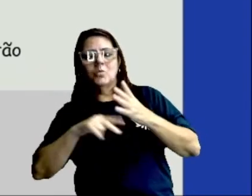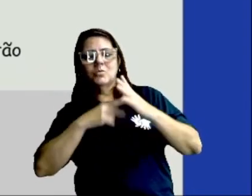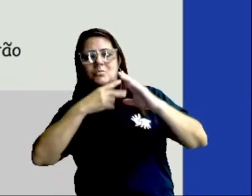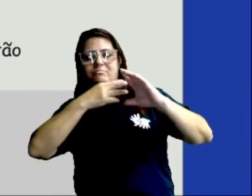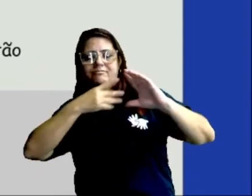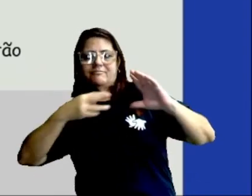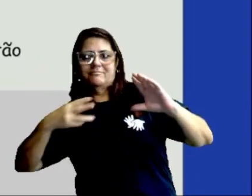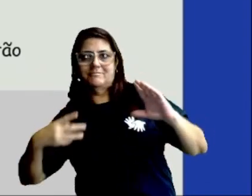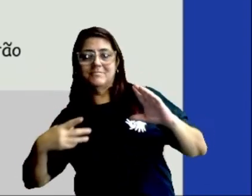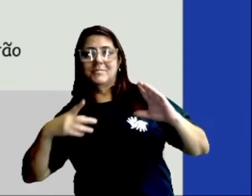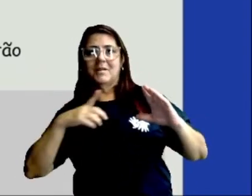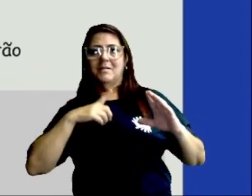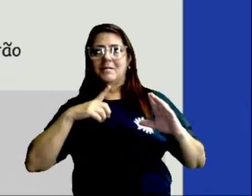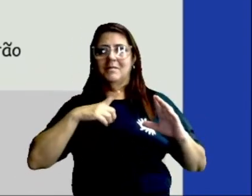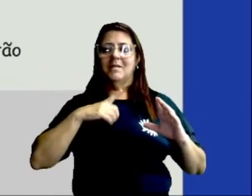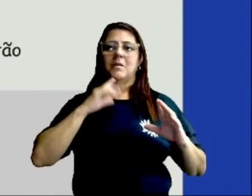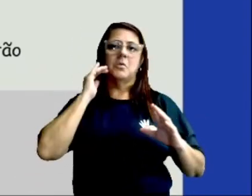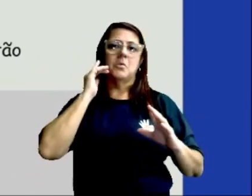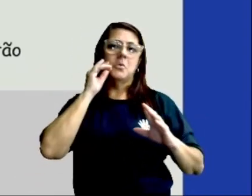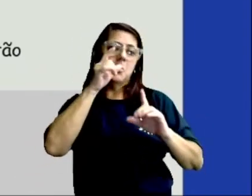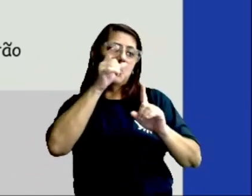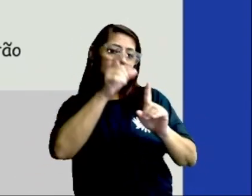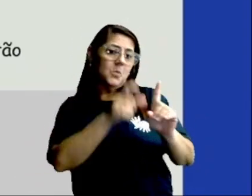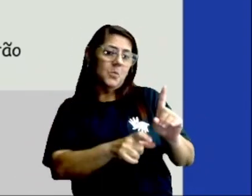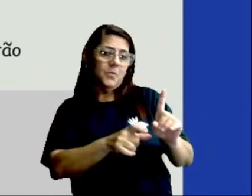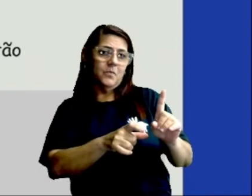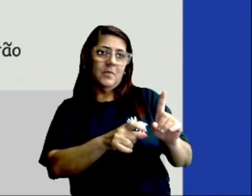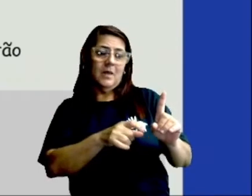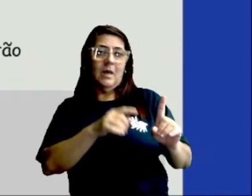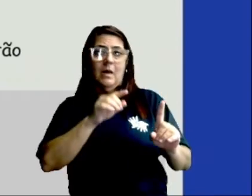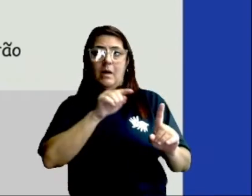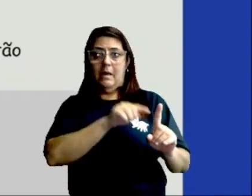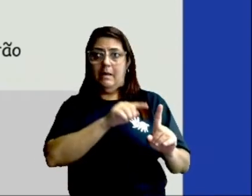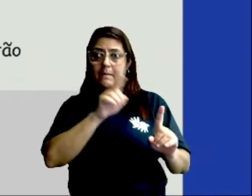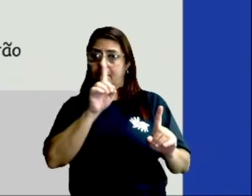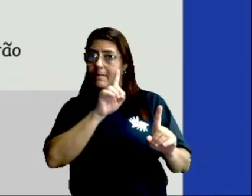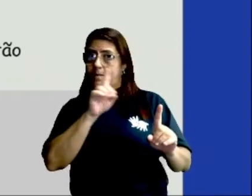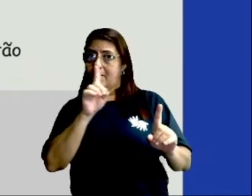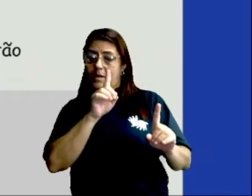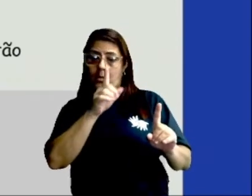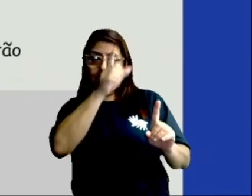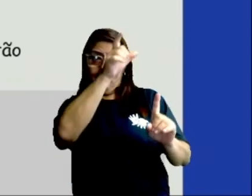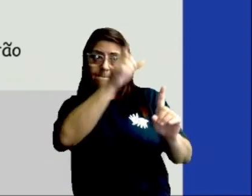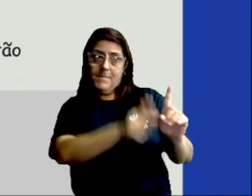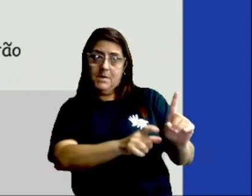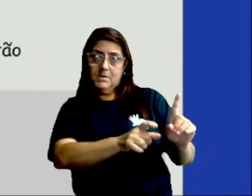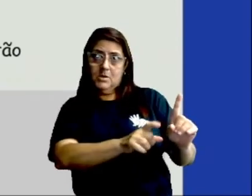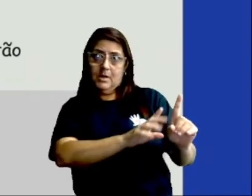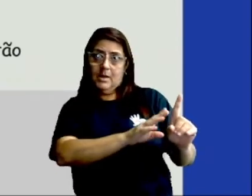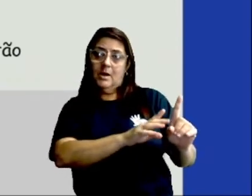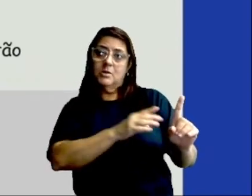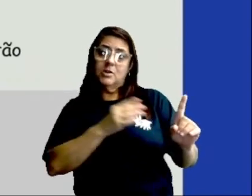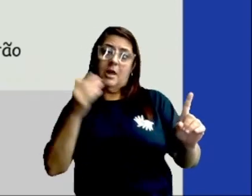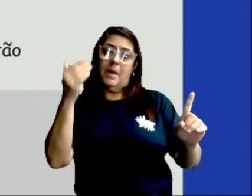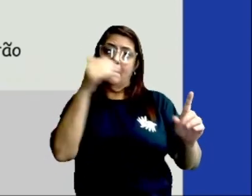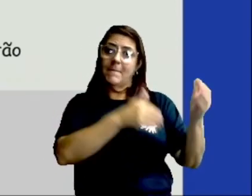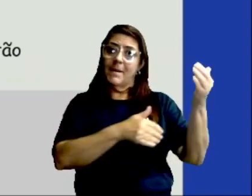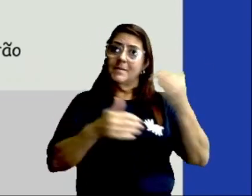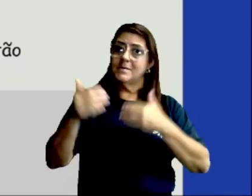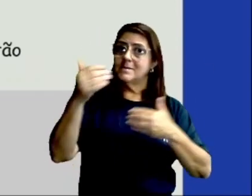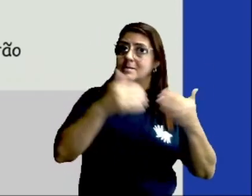dos personagens. Este tipo de narrador não é um dos personagens, hein? Então, assim, mesmo ele participando